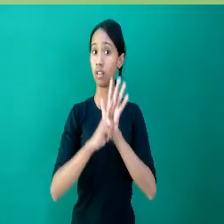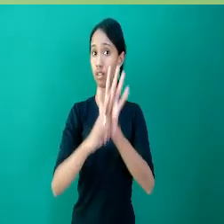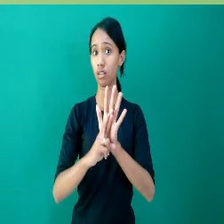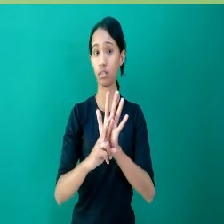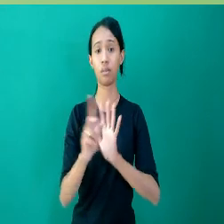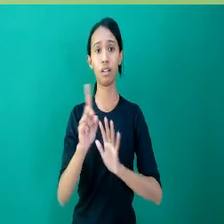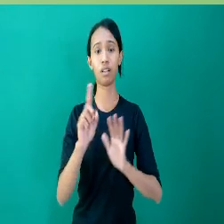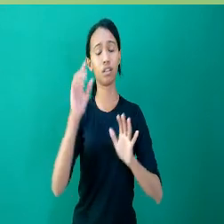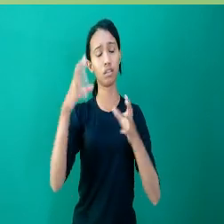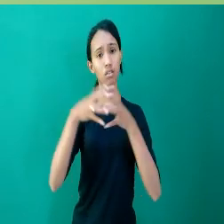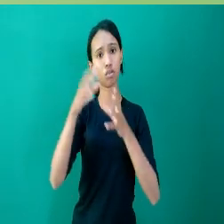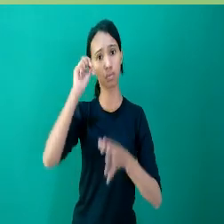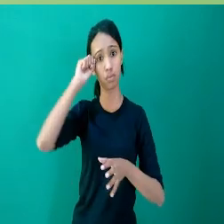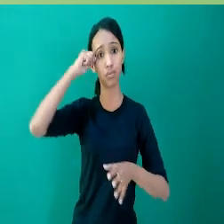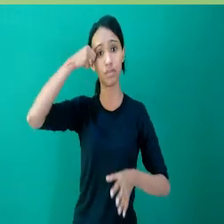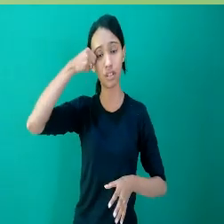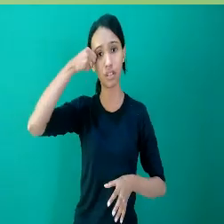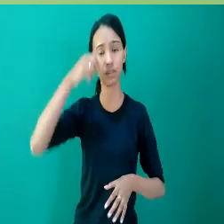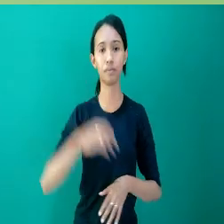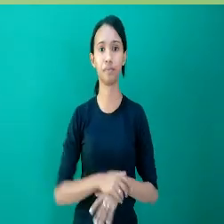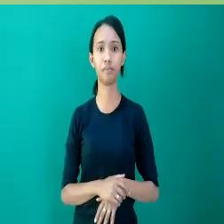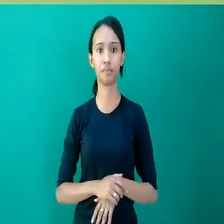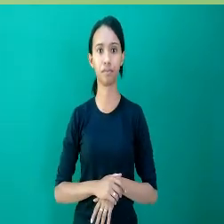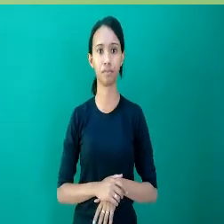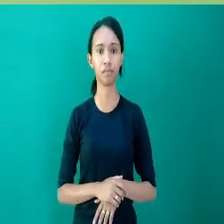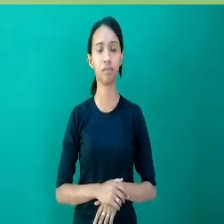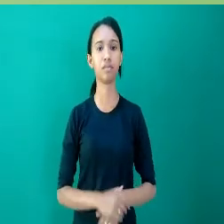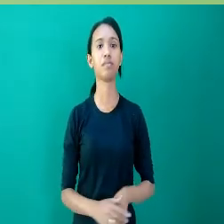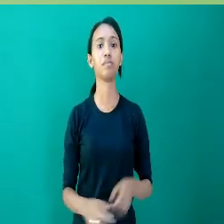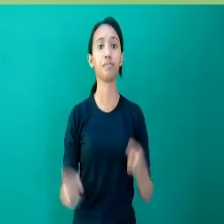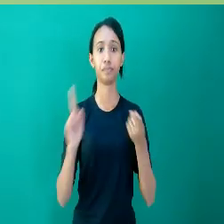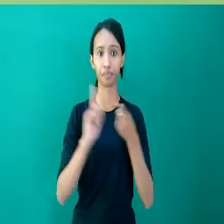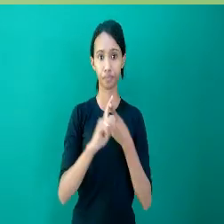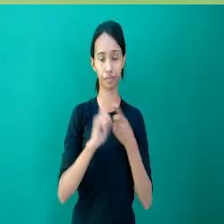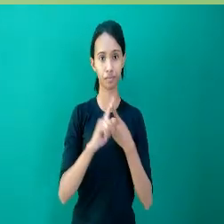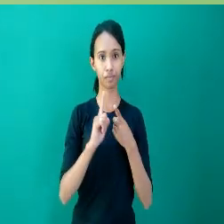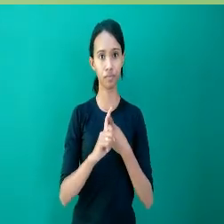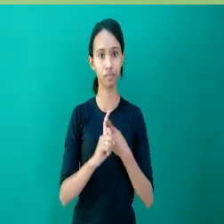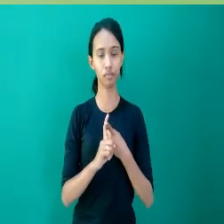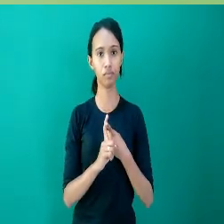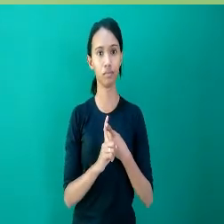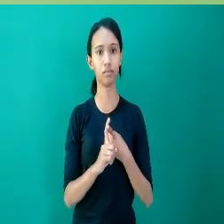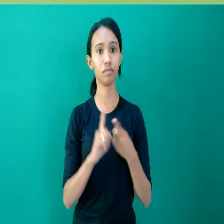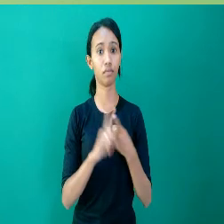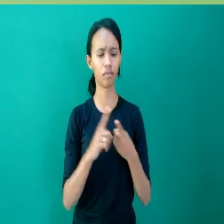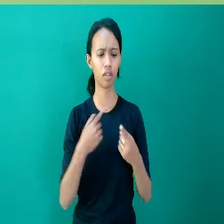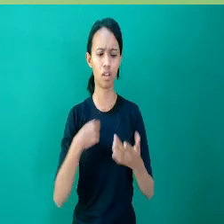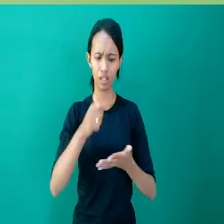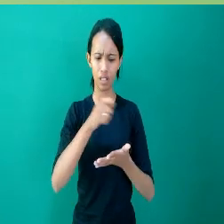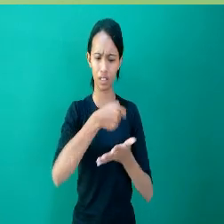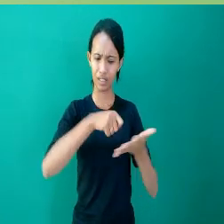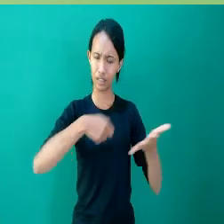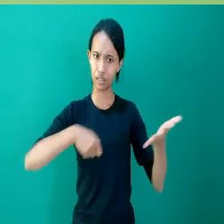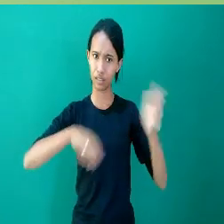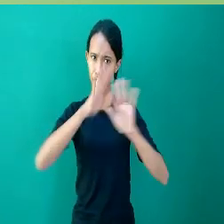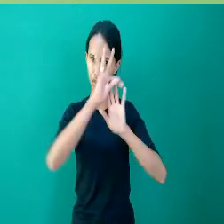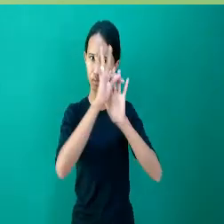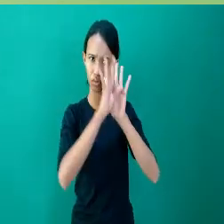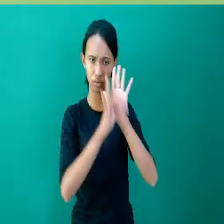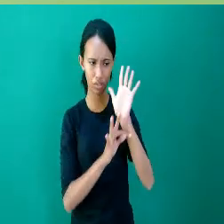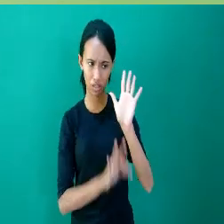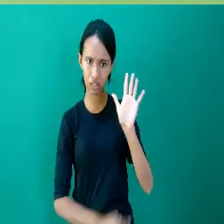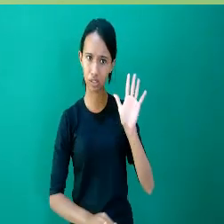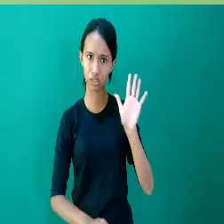até escrevemos um texto repudiando a atitude desse senhor, que primeiro, não tem a dignidade do cargo